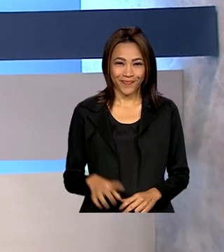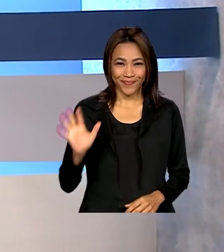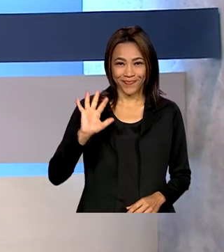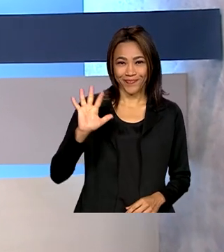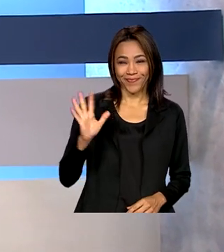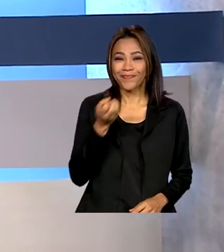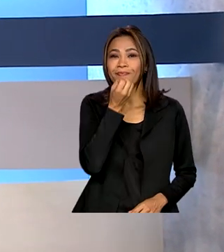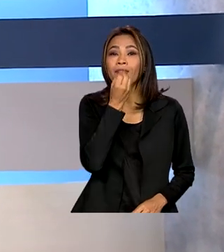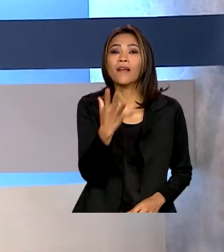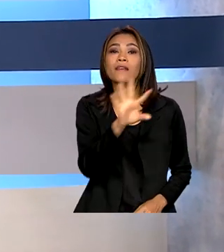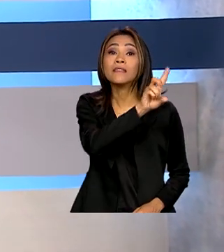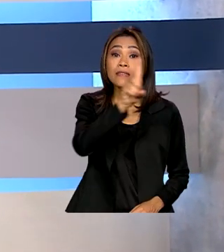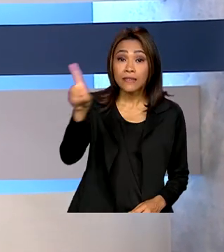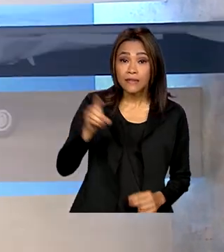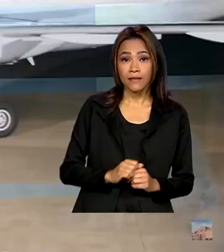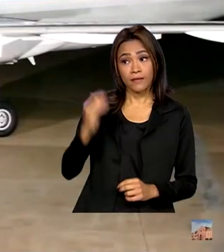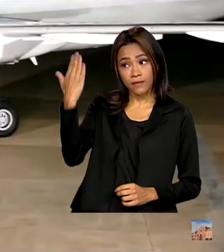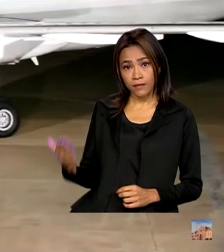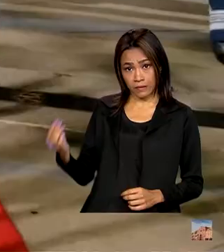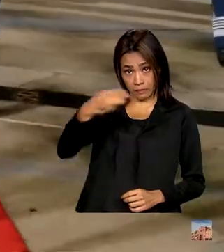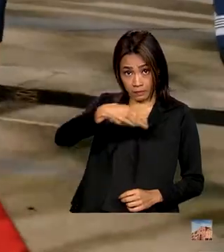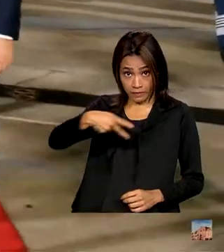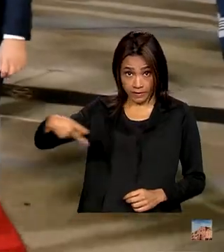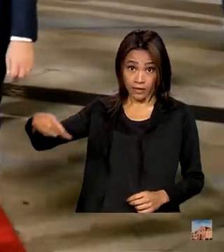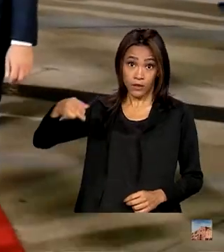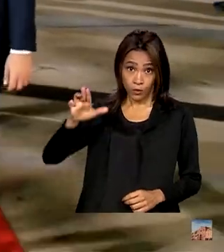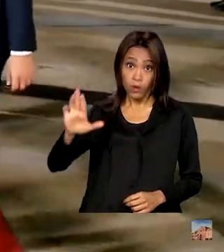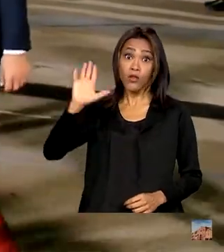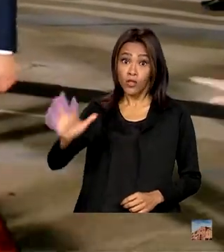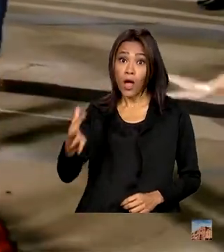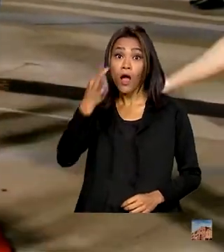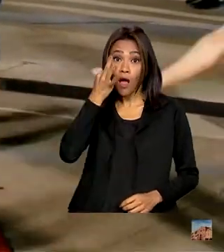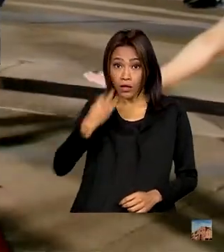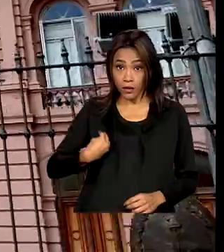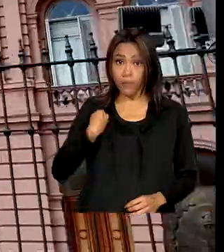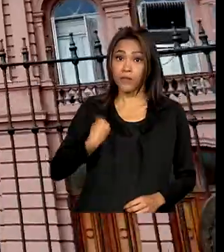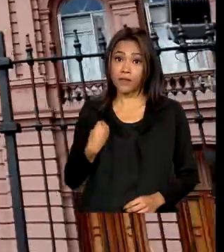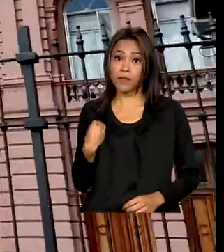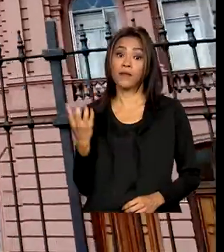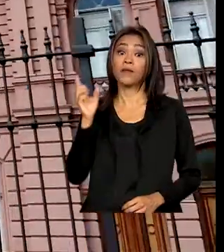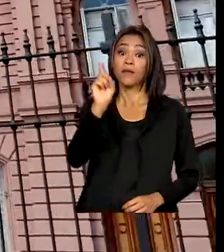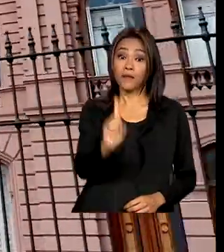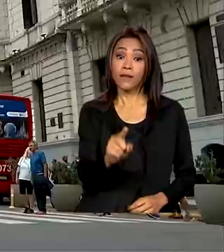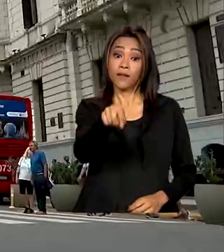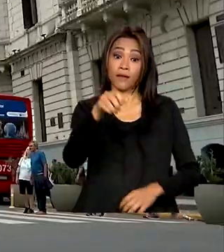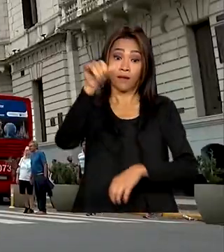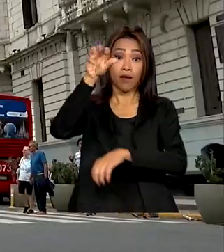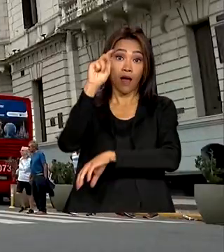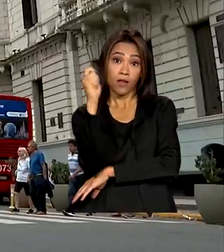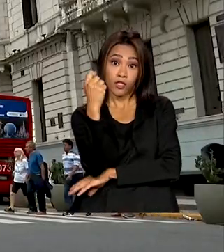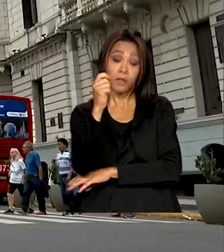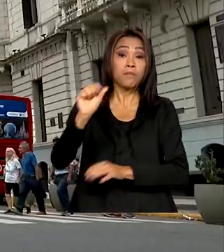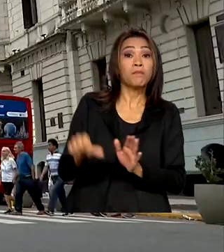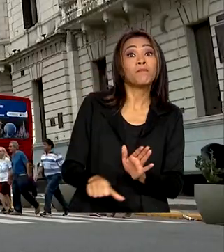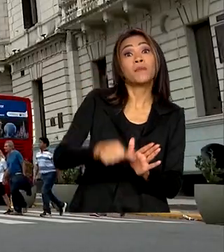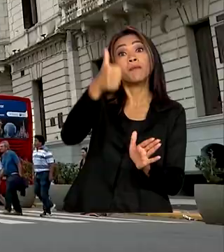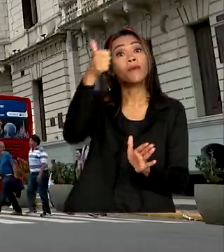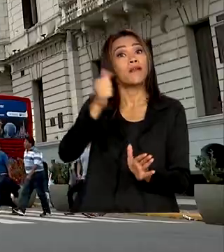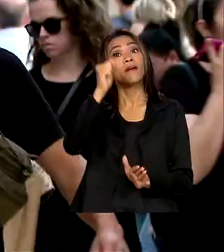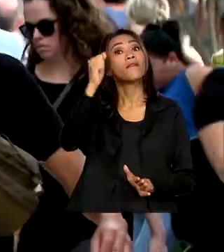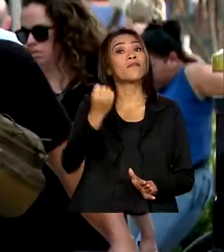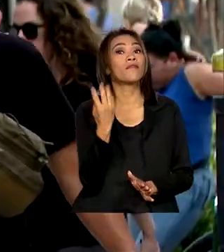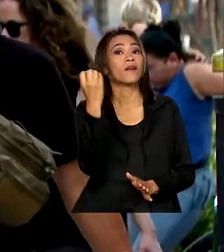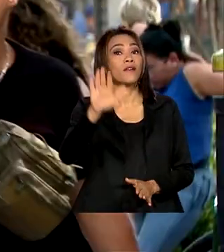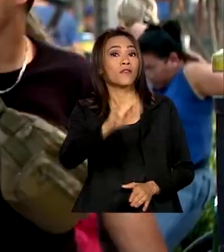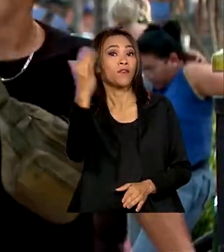Olá, bom dia. Presidente Lula já está na Argentina em primeira viagem internacional para fortalecer laços com a